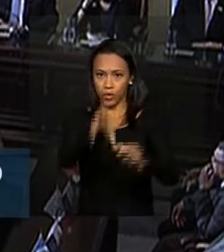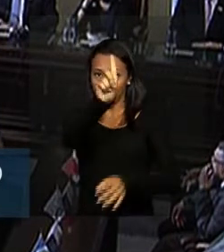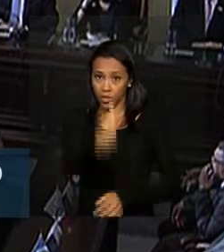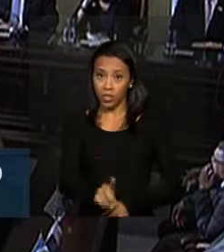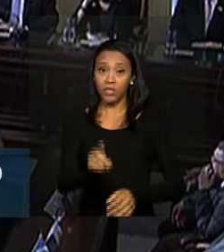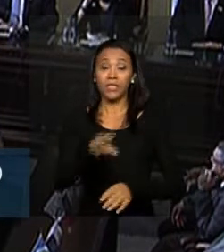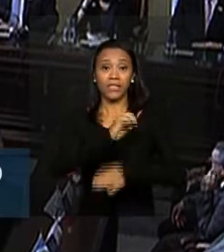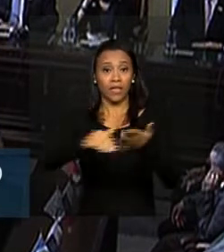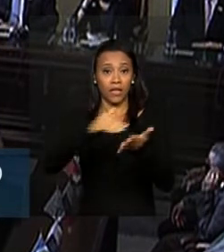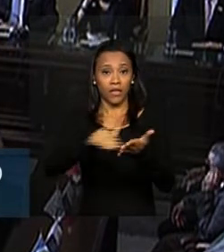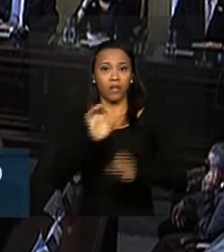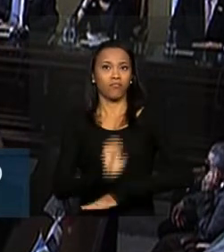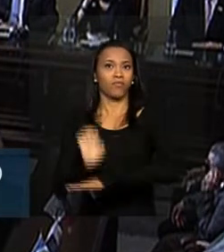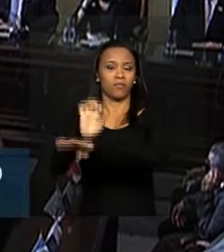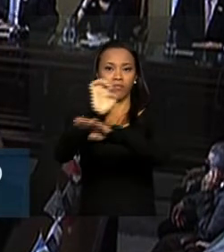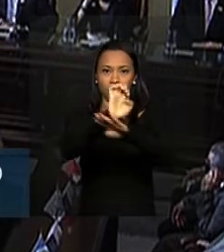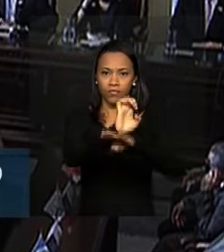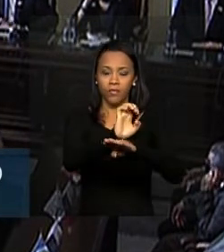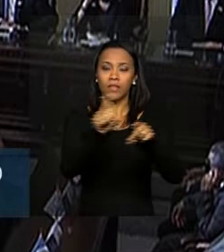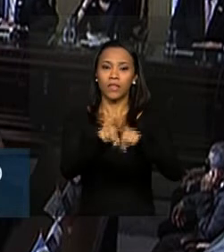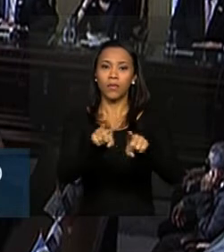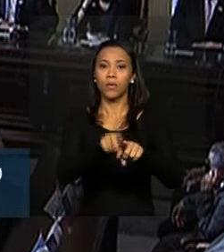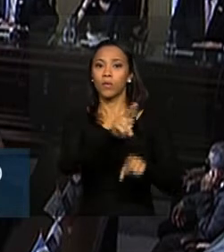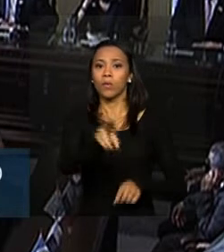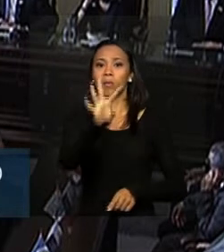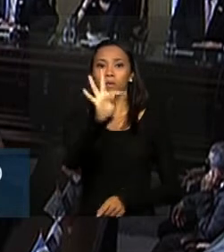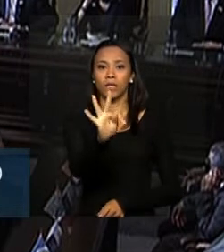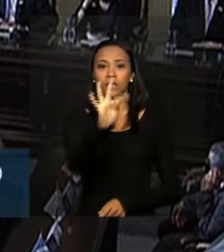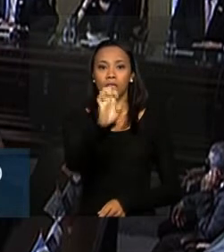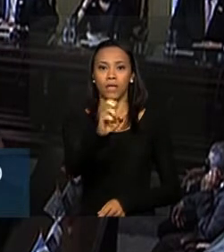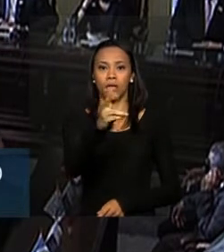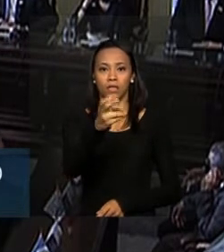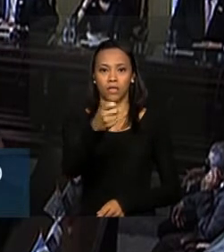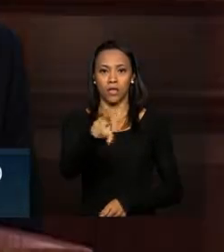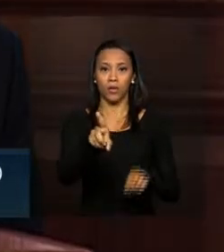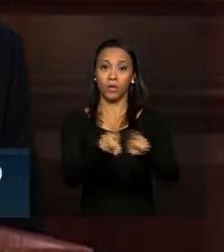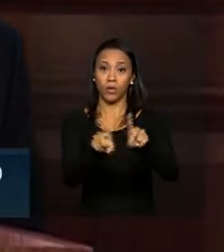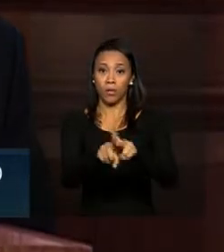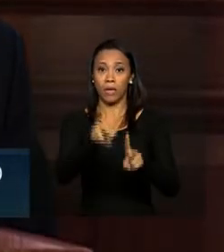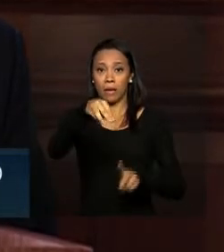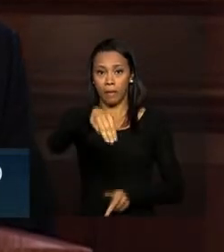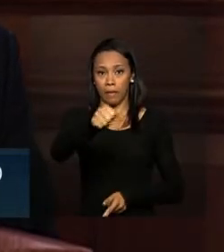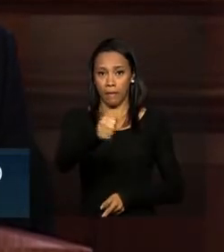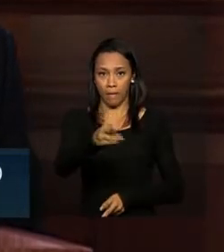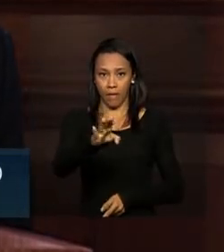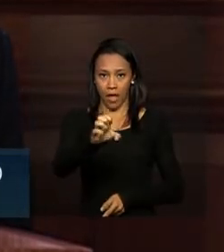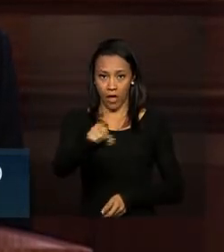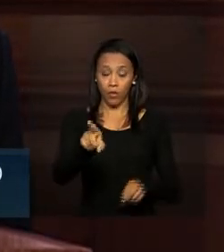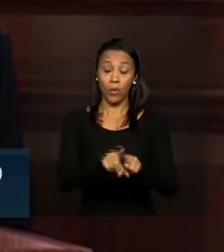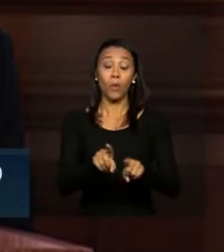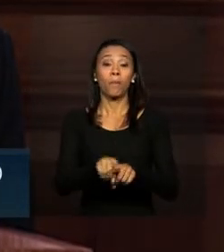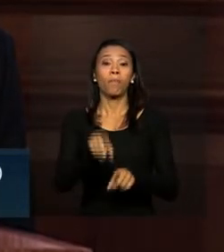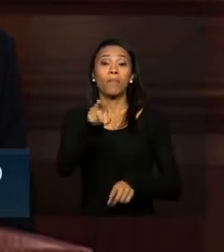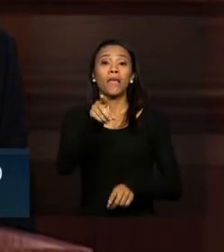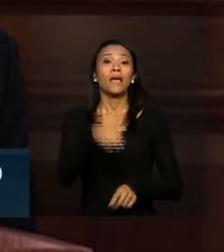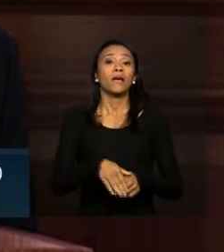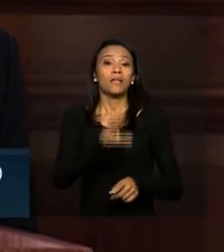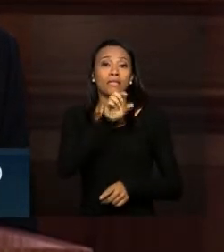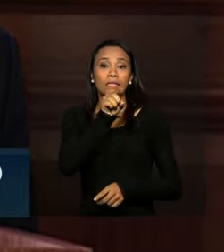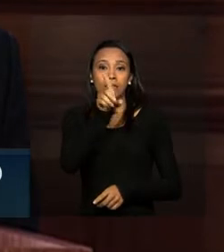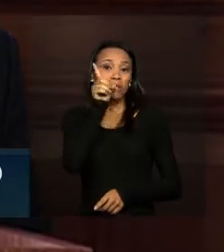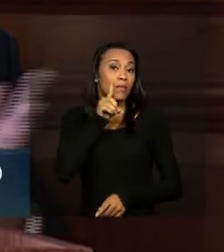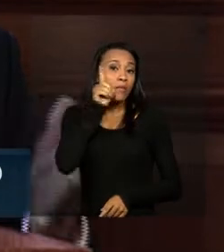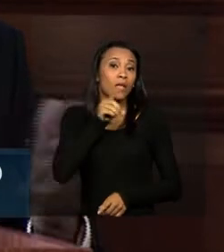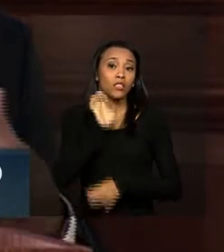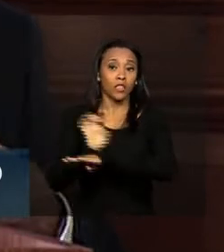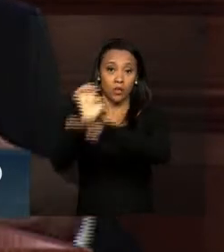estaduais Altamir Roso, Tadeu Martins Leite, Marco Antônio Rezende, deputados estaduais Marília Campos e Durval